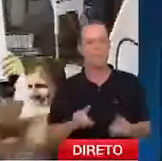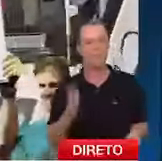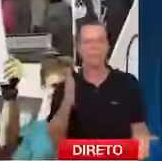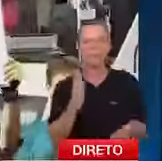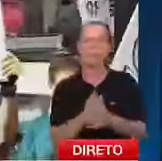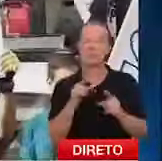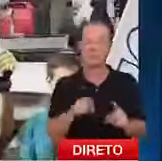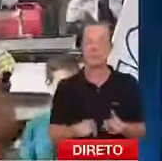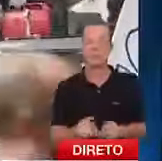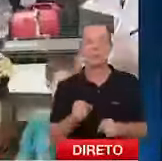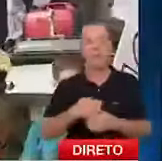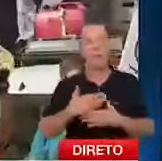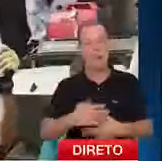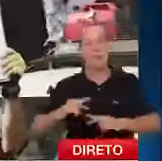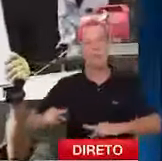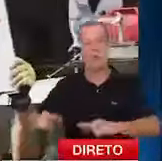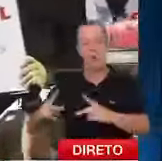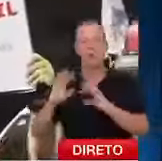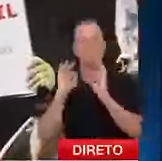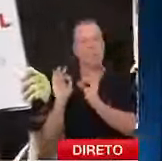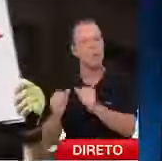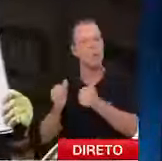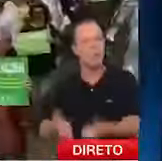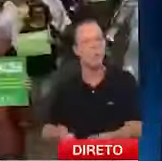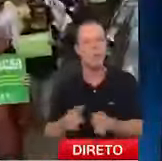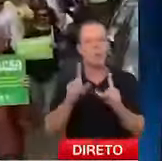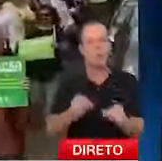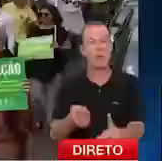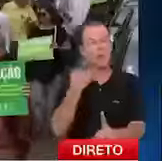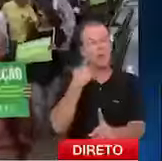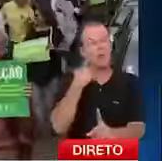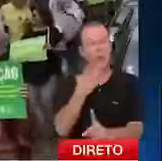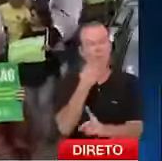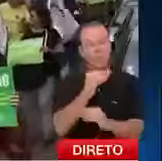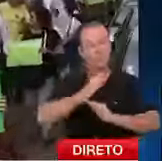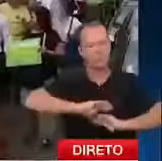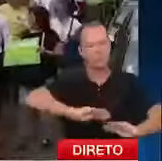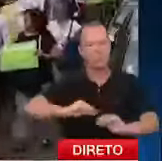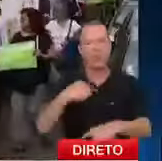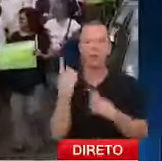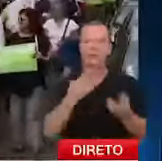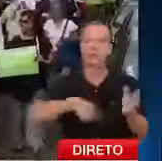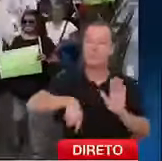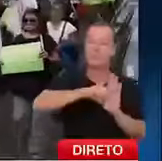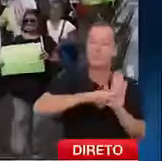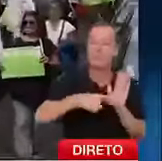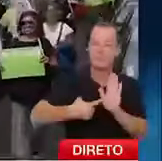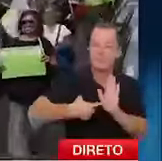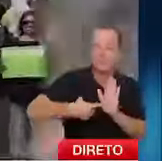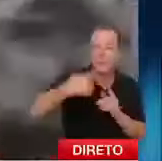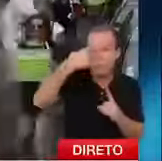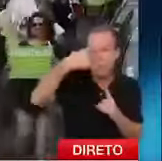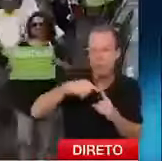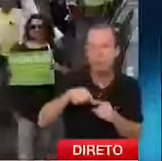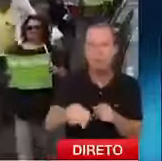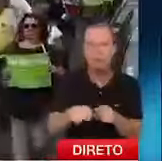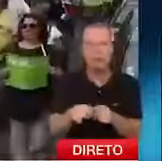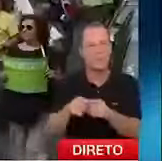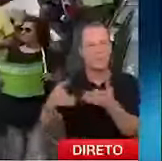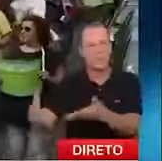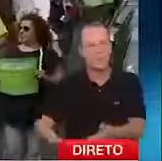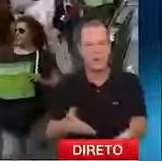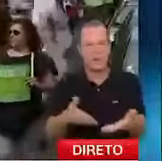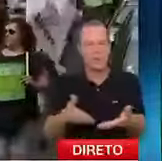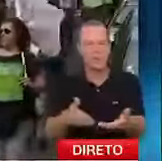à atratividade da carreira mas também no que diz respeito aos conhecimentos dos alunos que precisam de certas medidas para conseguirem inverter a marcha que têm tido